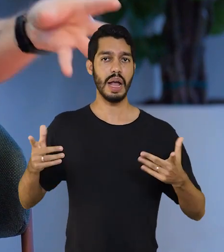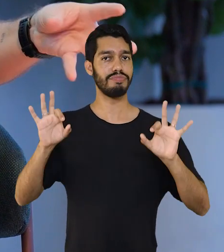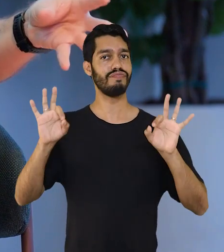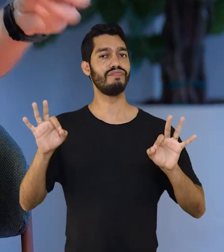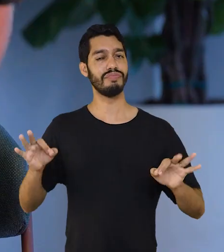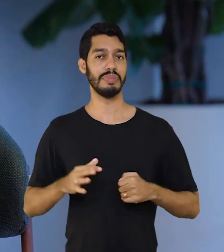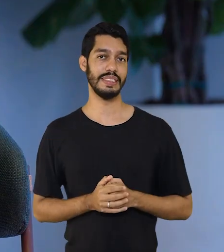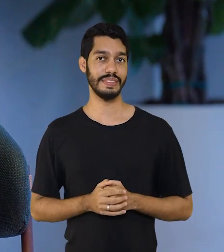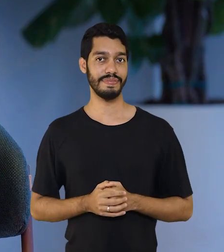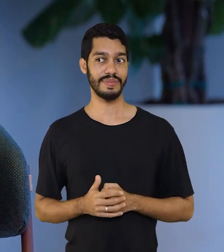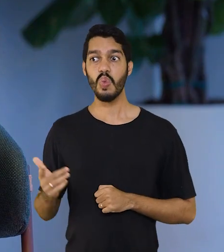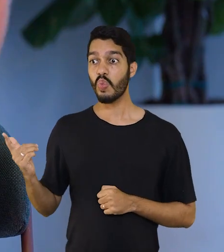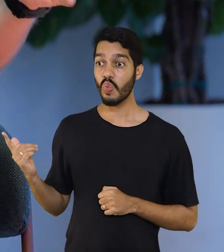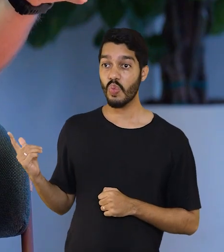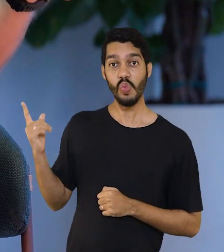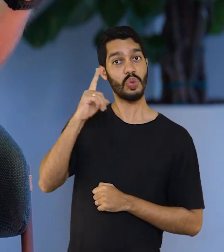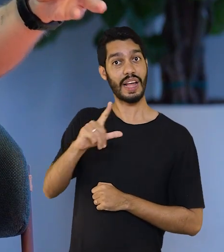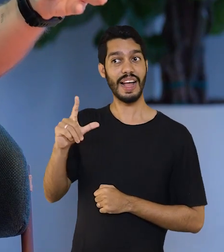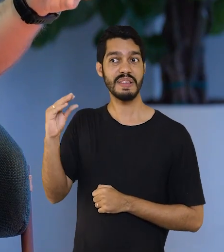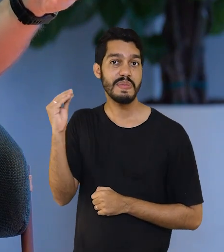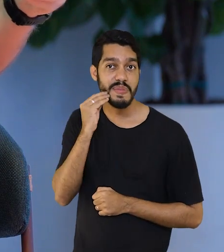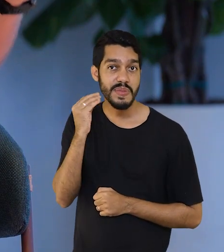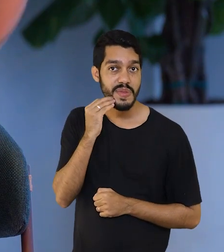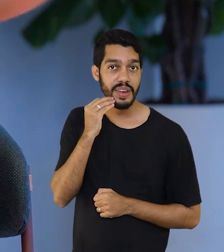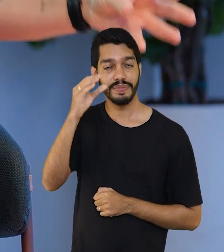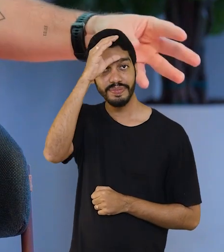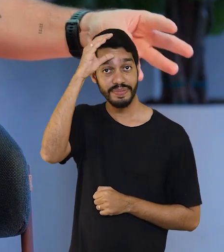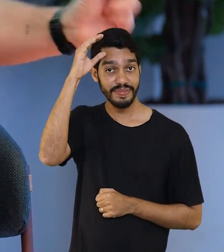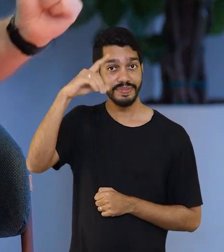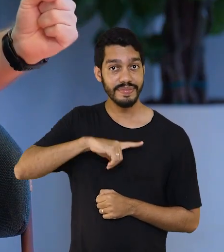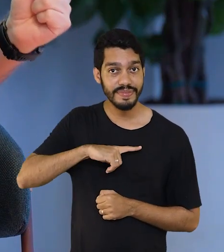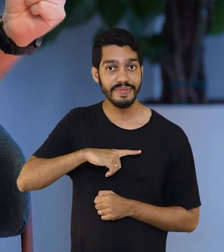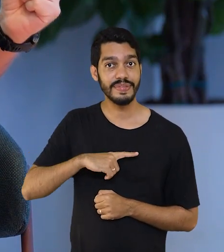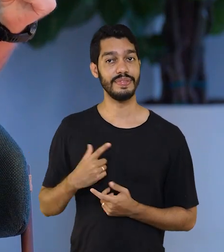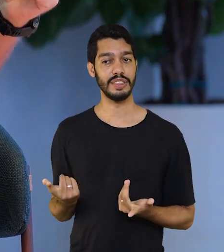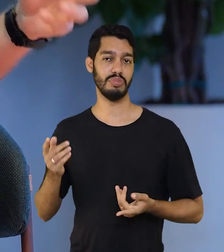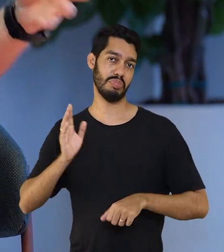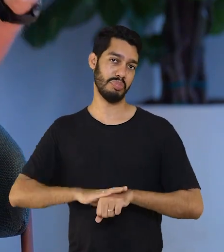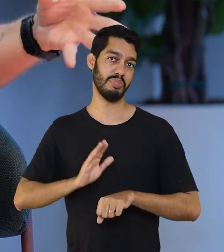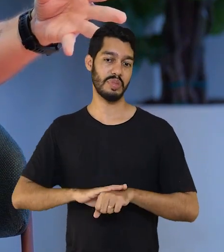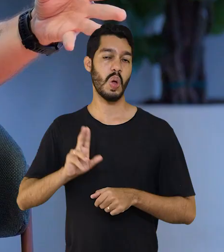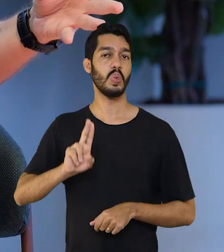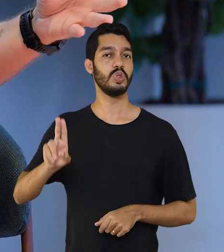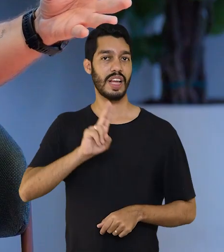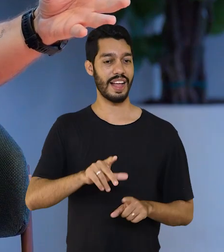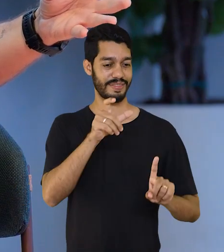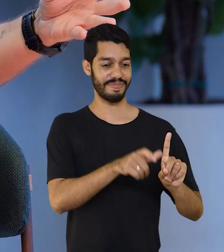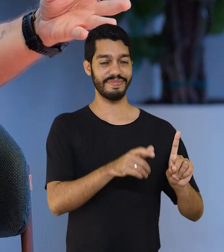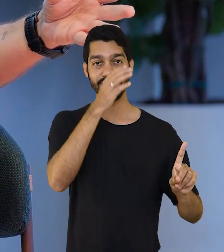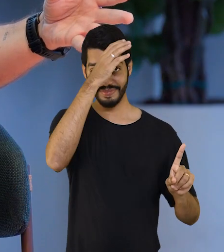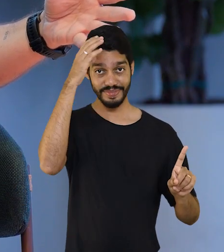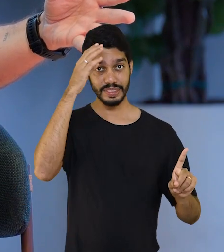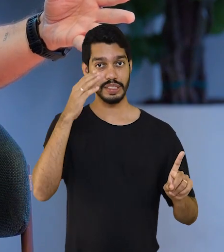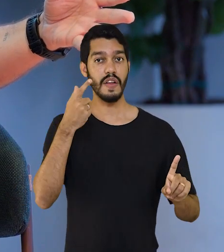com excelência. E quando chegar a oportunidade de botar isso na mão de um cliente, o cliente usar o produto e